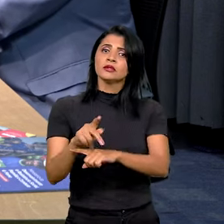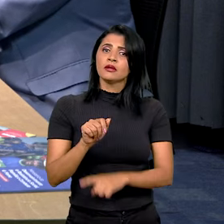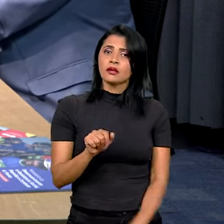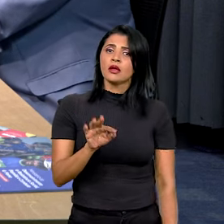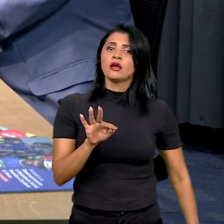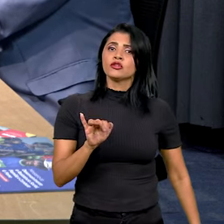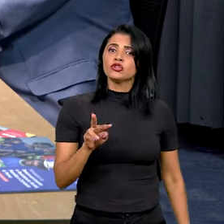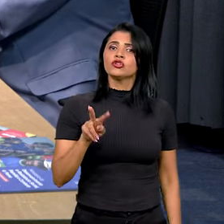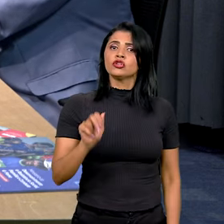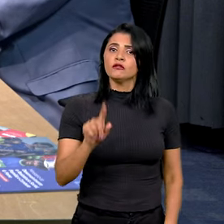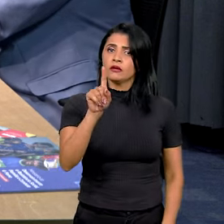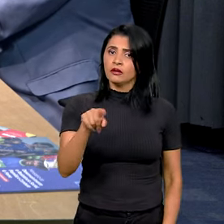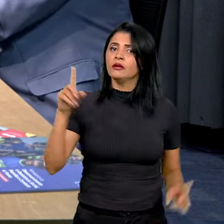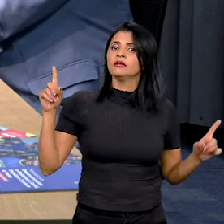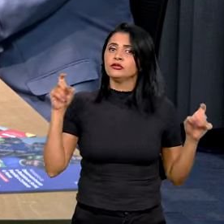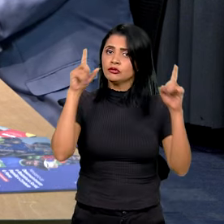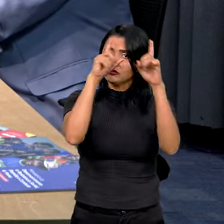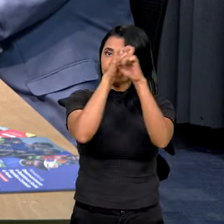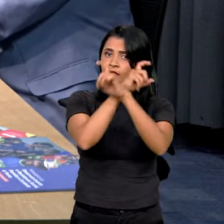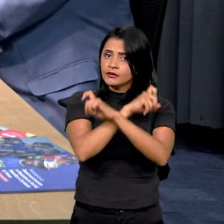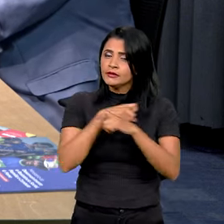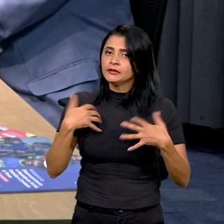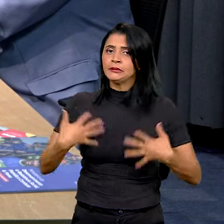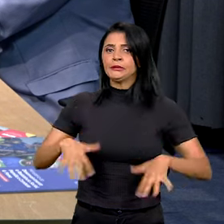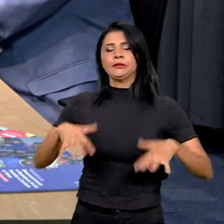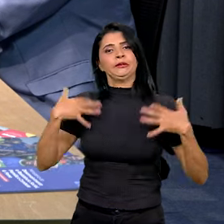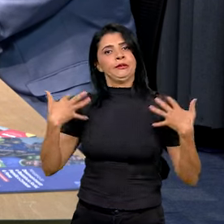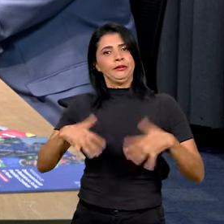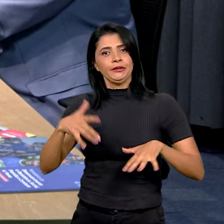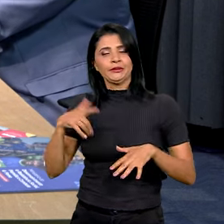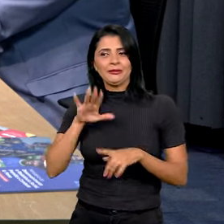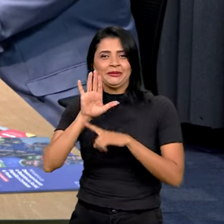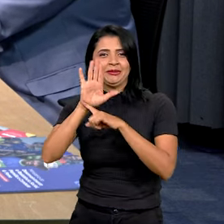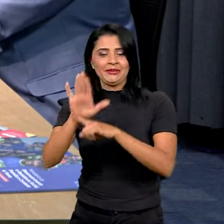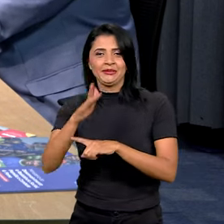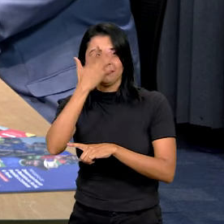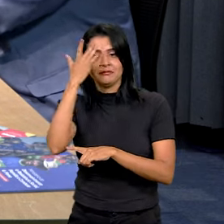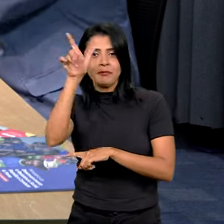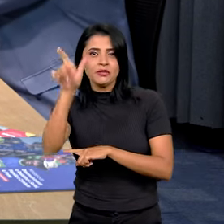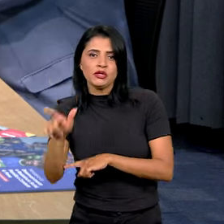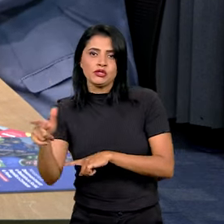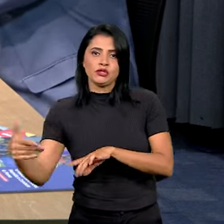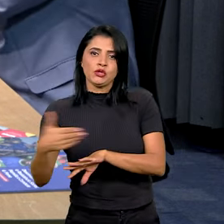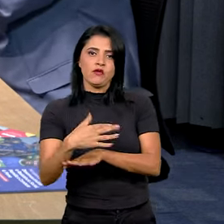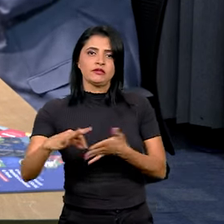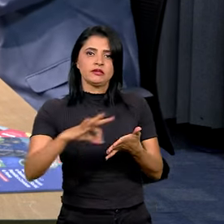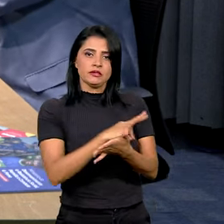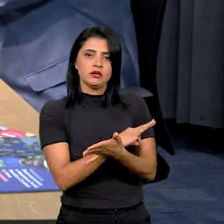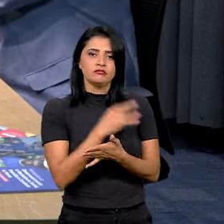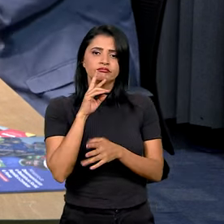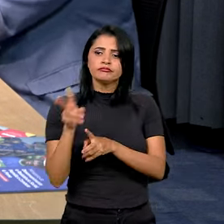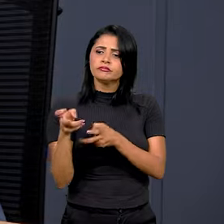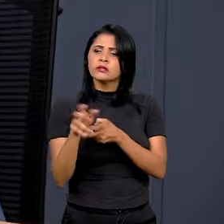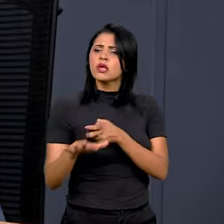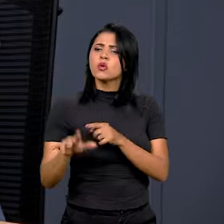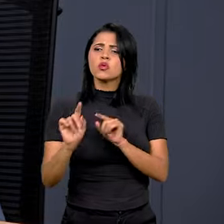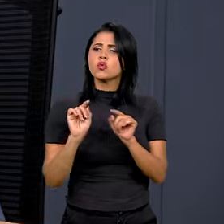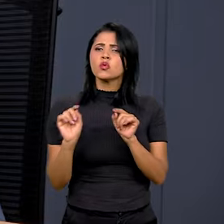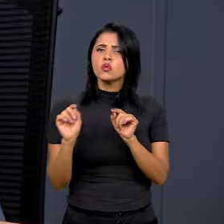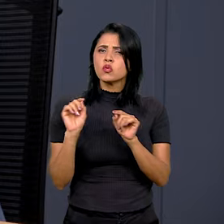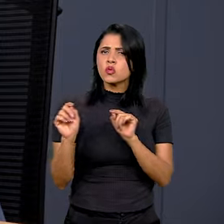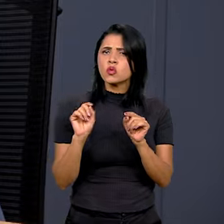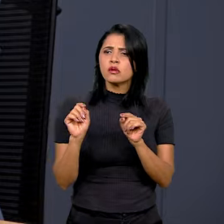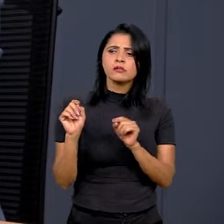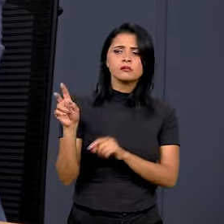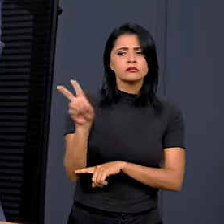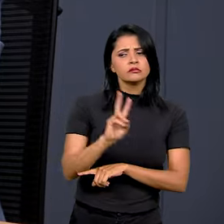Ativa é muito difícil então a gente também ajuda nesse processo né esse processo de tentar colocar as pessoas dentro e também perceber o espaço de e